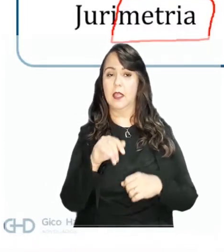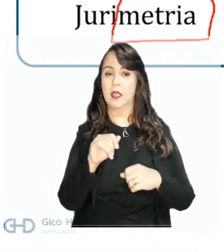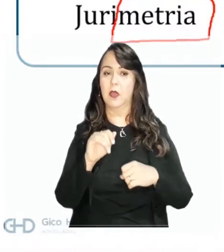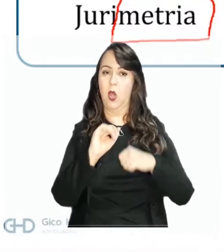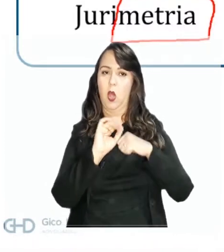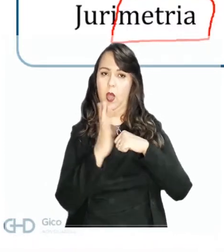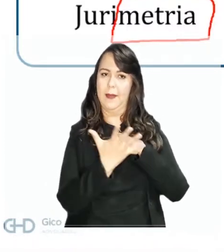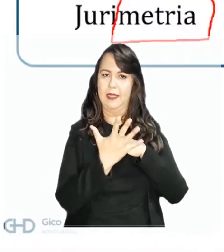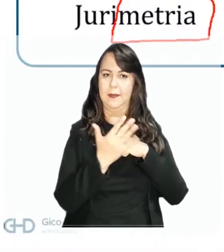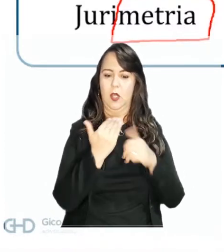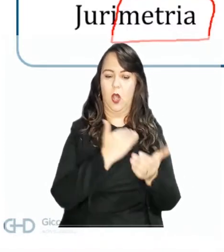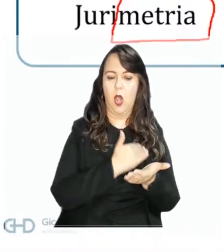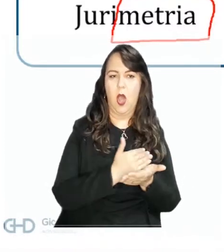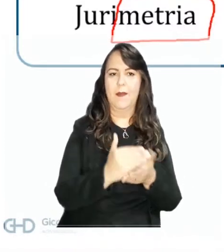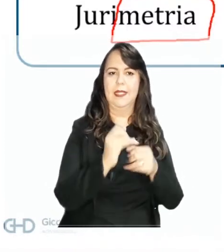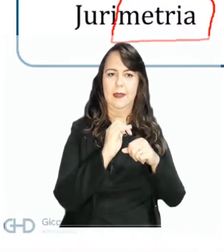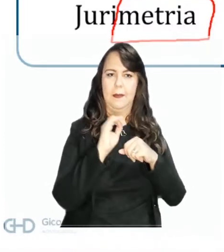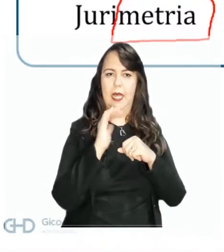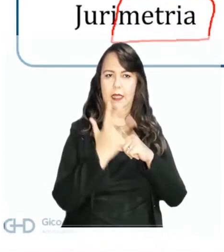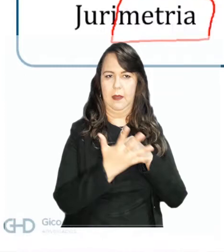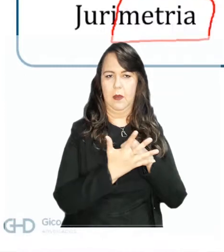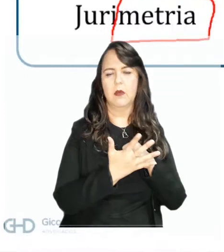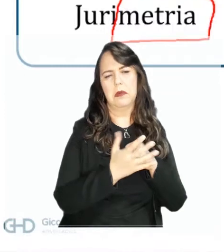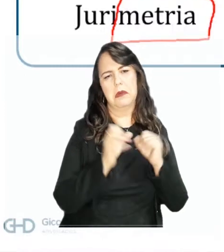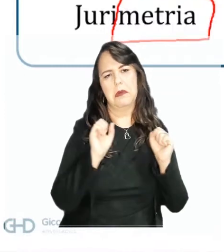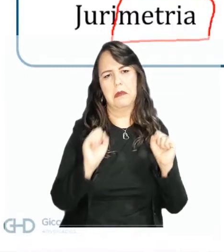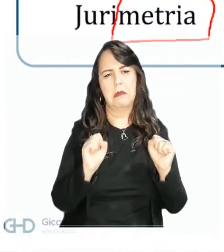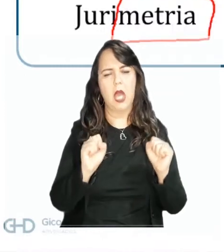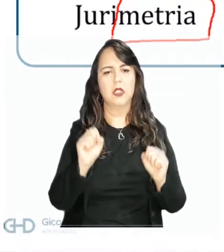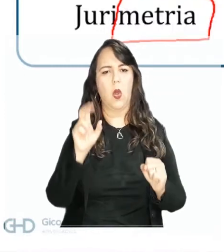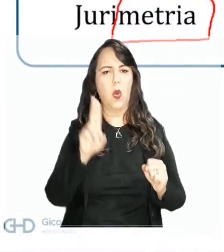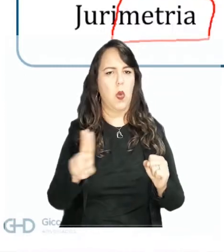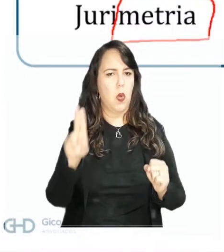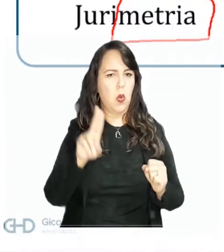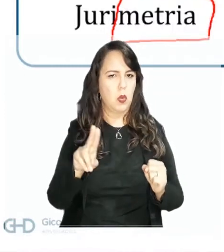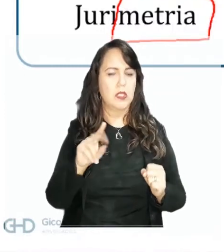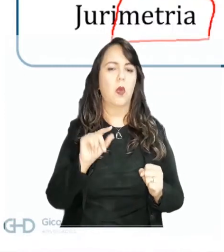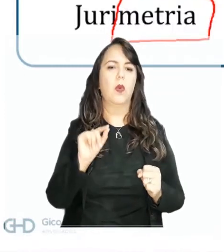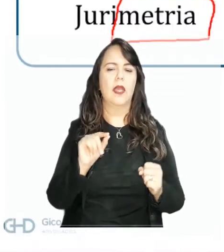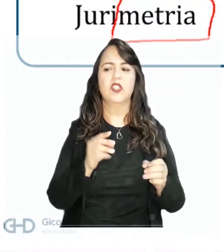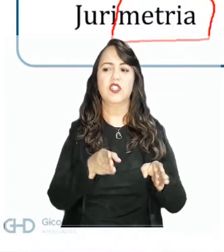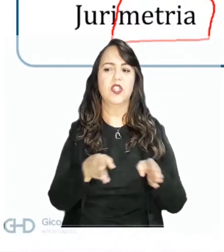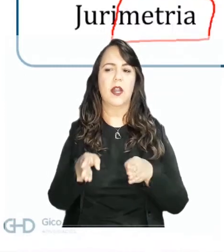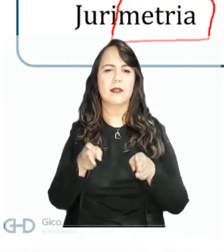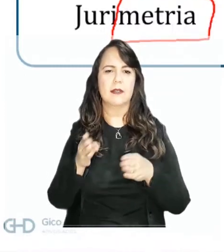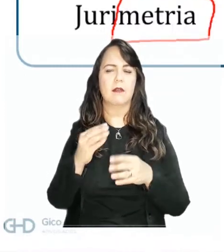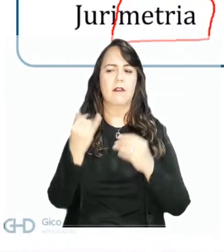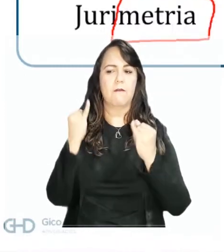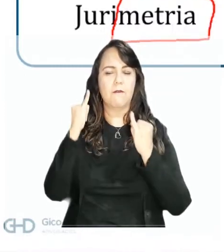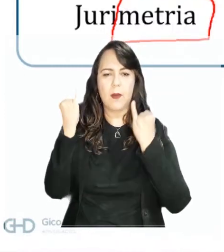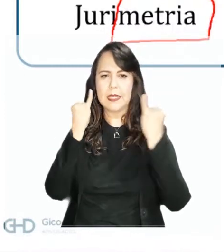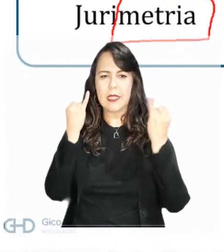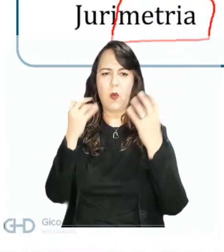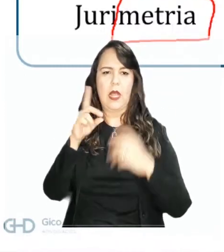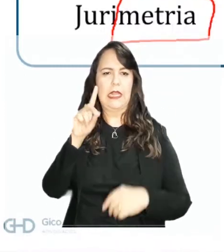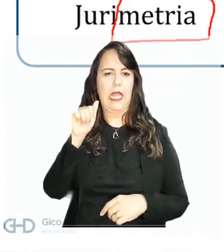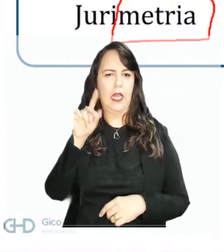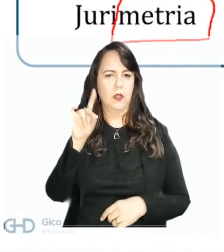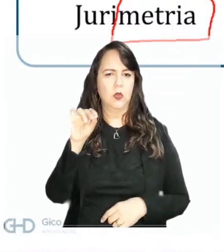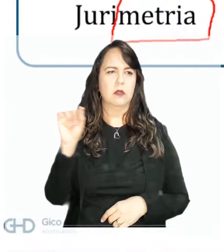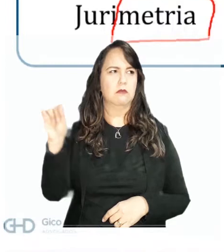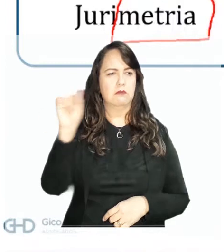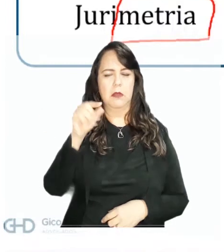data science, análise do direito de geometria no lugar. A inteligência artificial poderia ter indicado, por exemplo, que os juizados